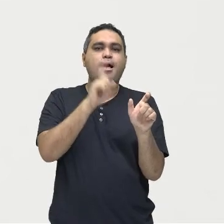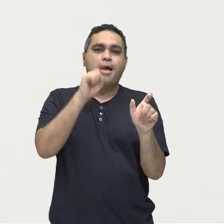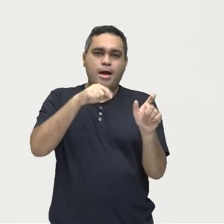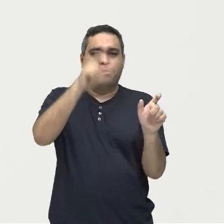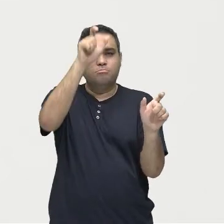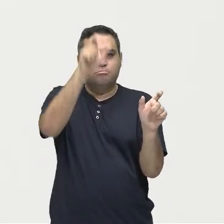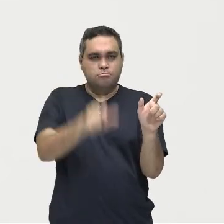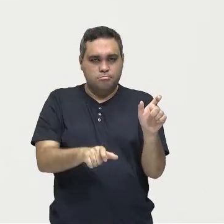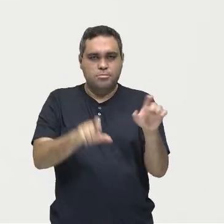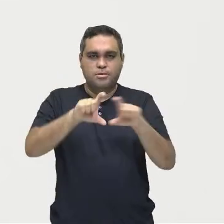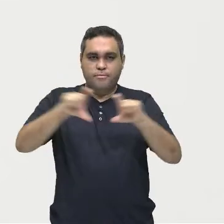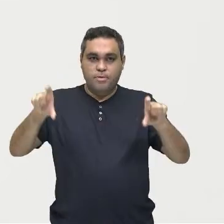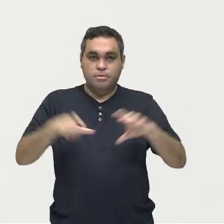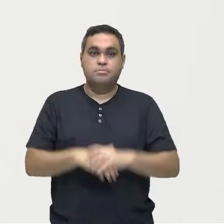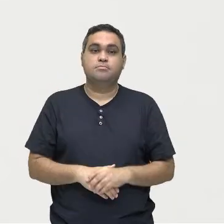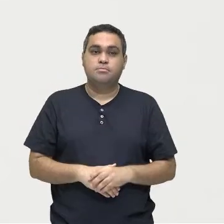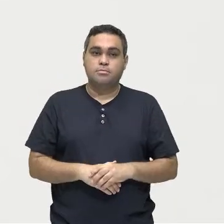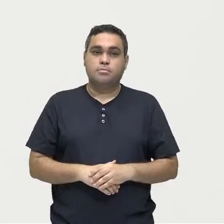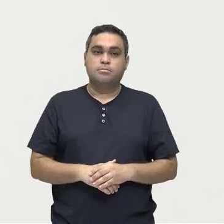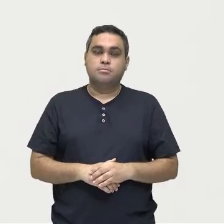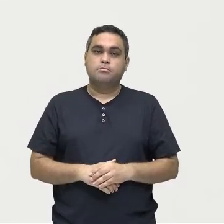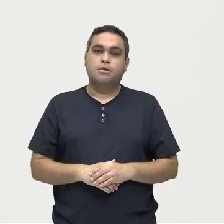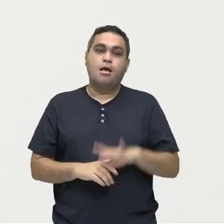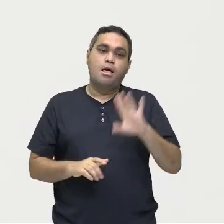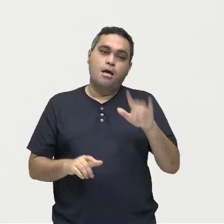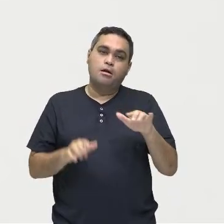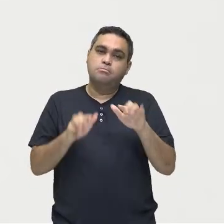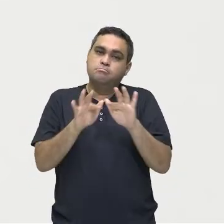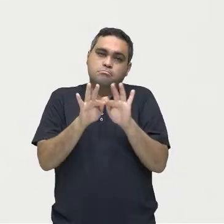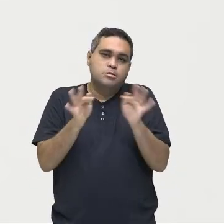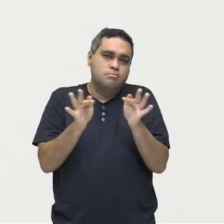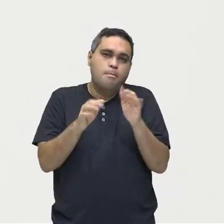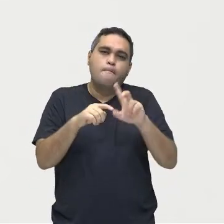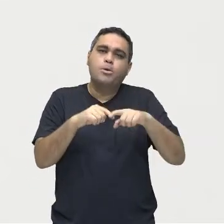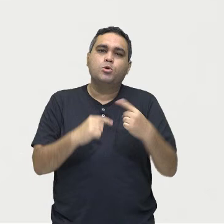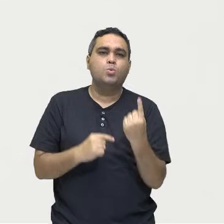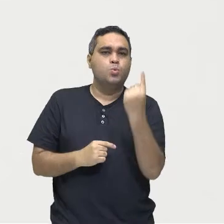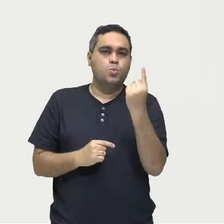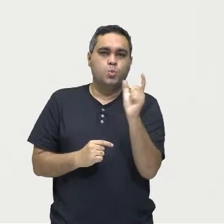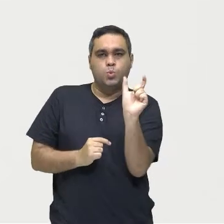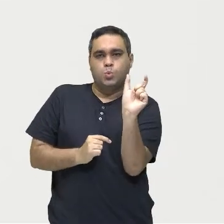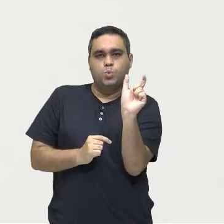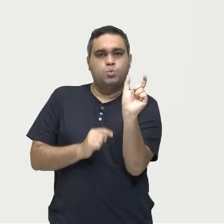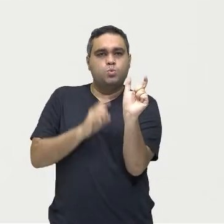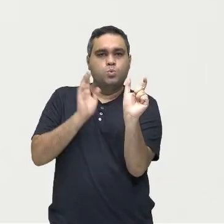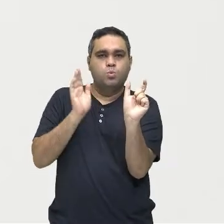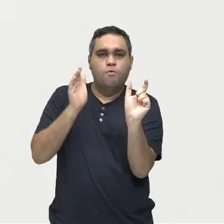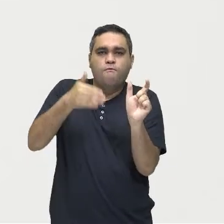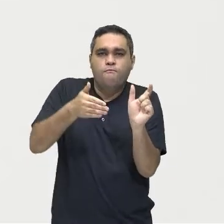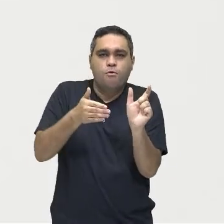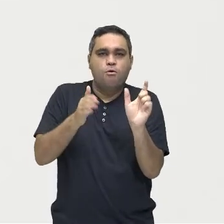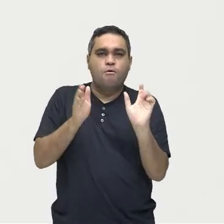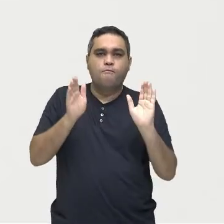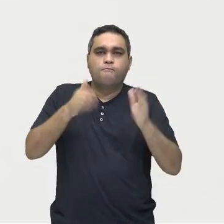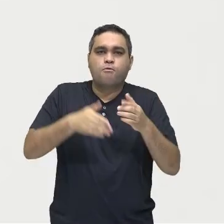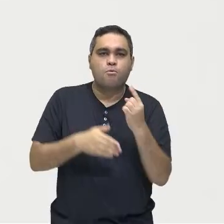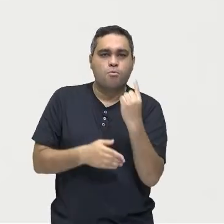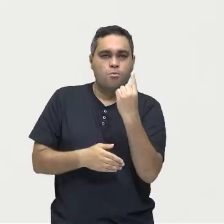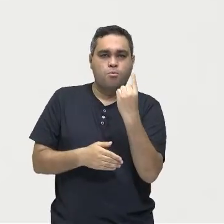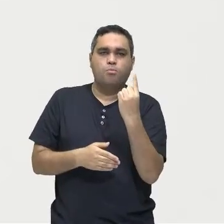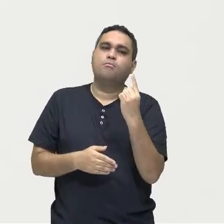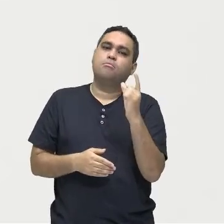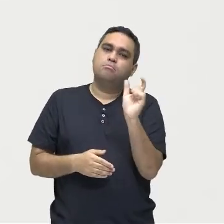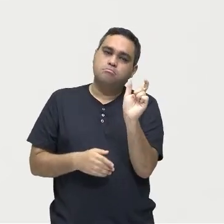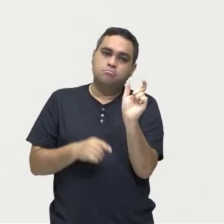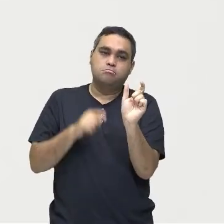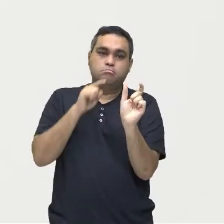simples aqui, né? Tem só um núcleo. Então, nós temos aí a